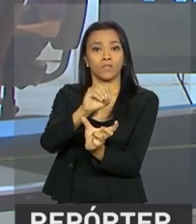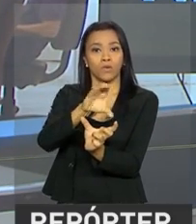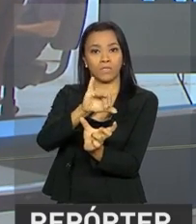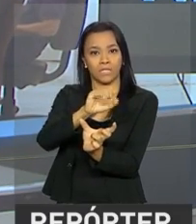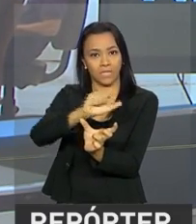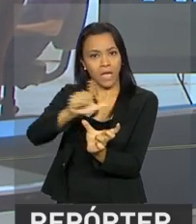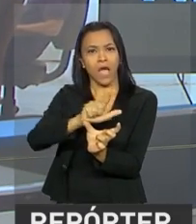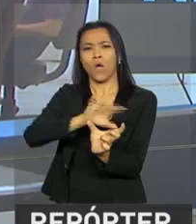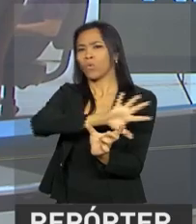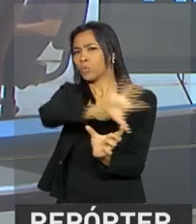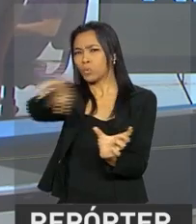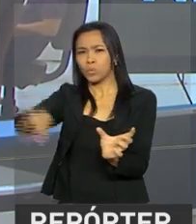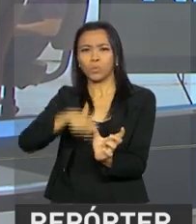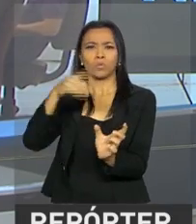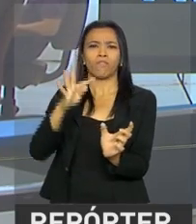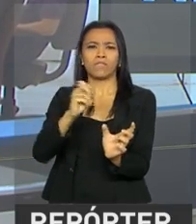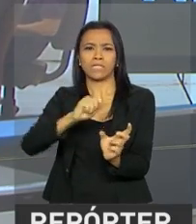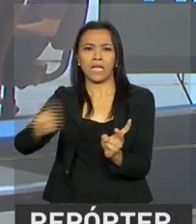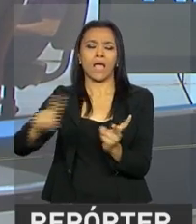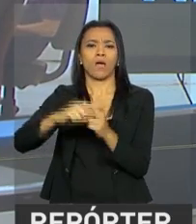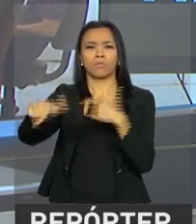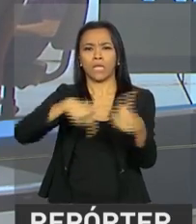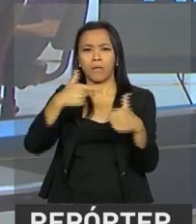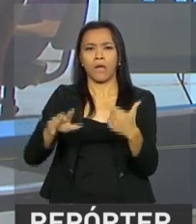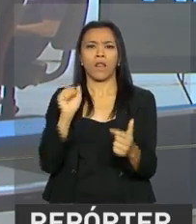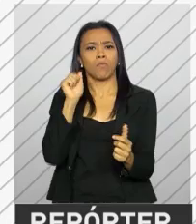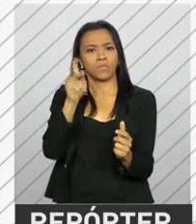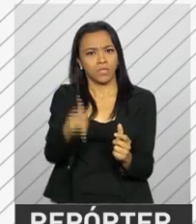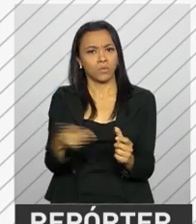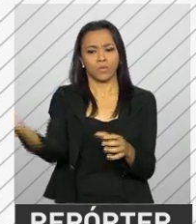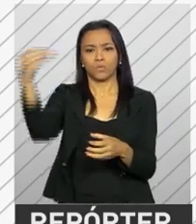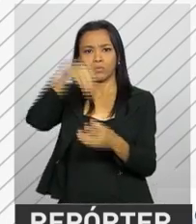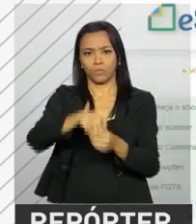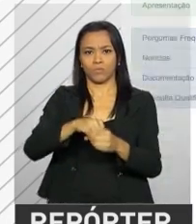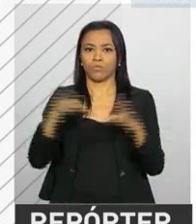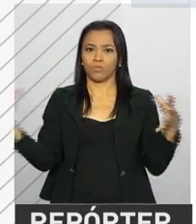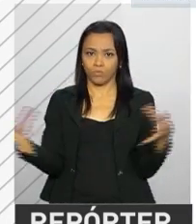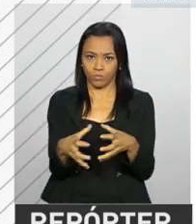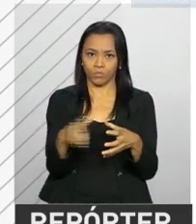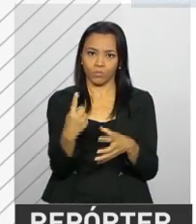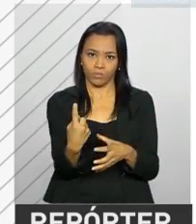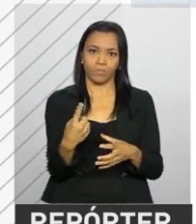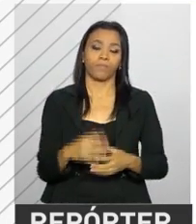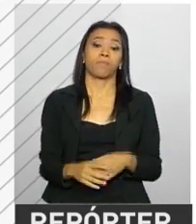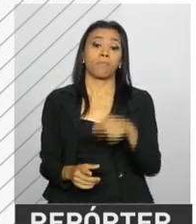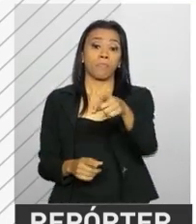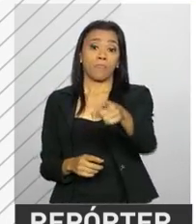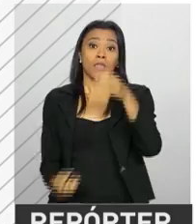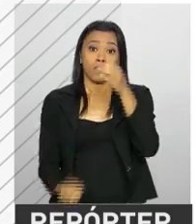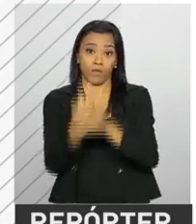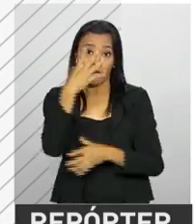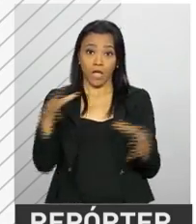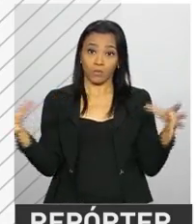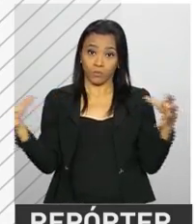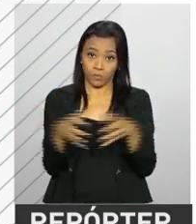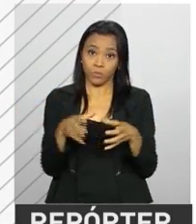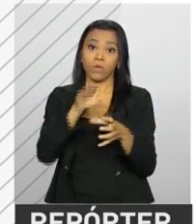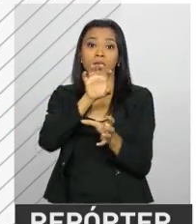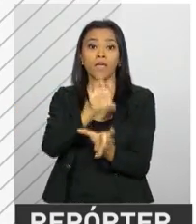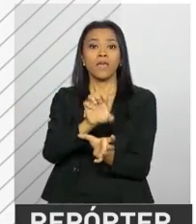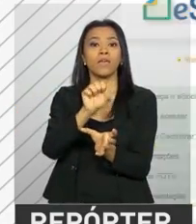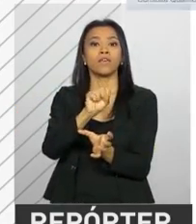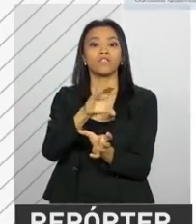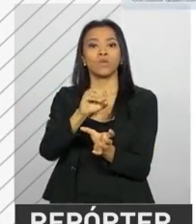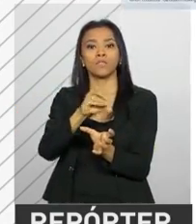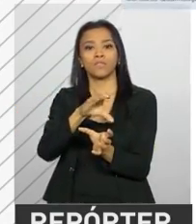fiscais, previdenciárias e trabalhistas. O E-Social foi criado para unificar